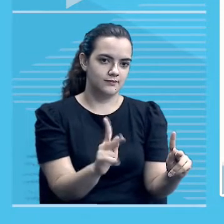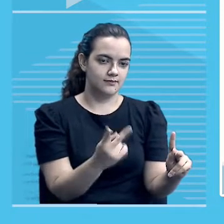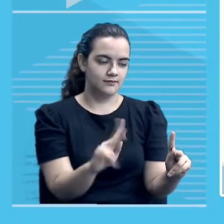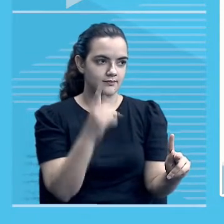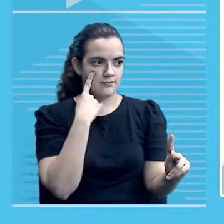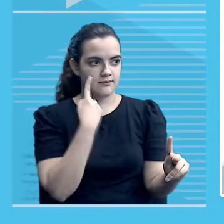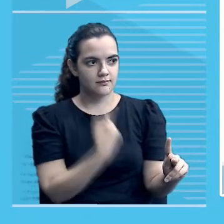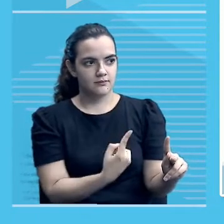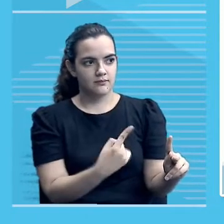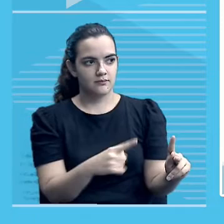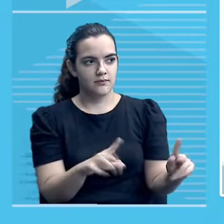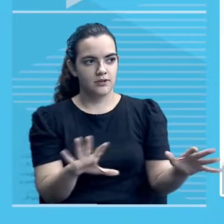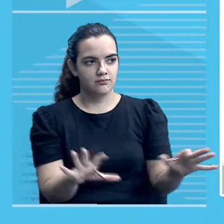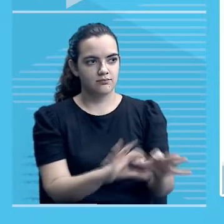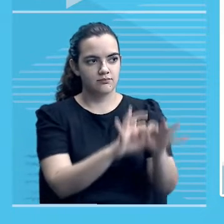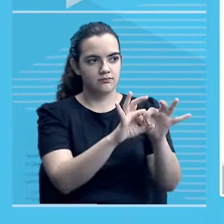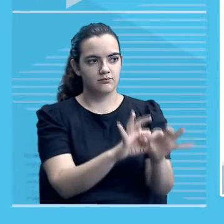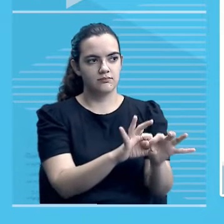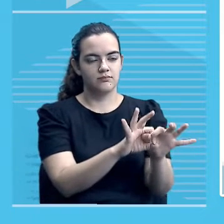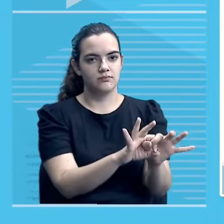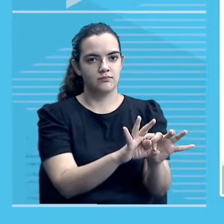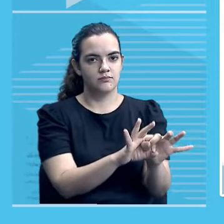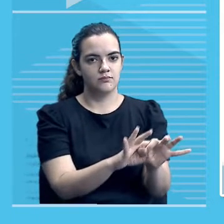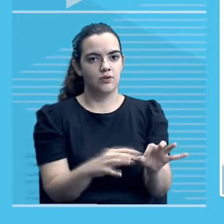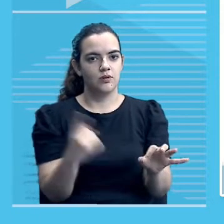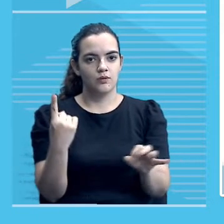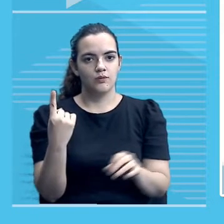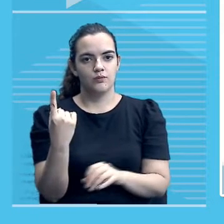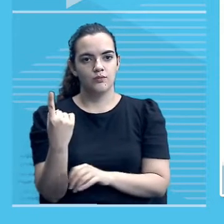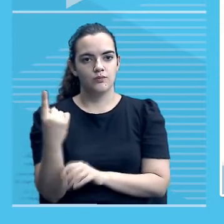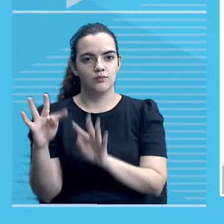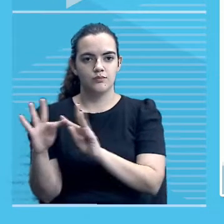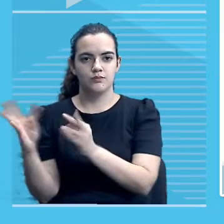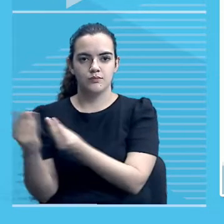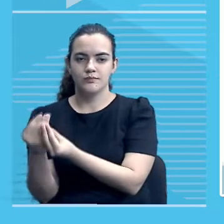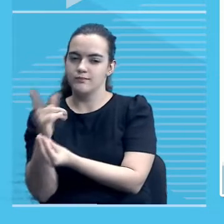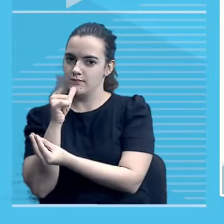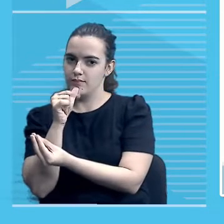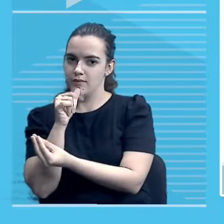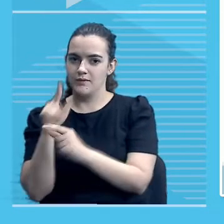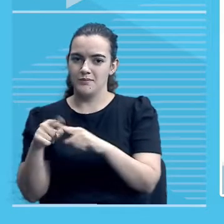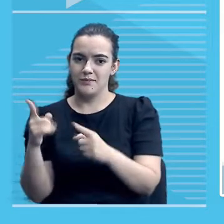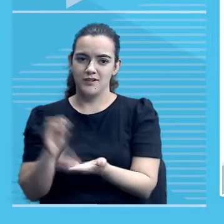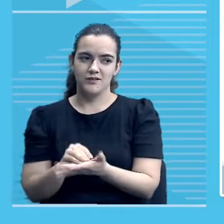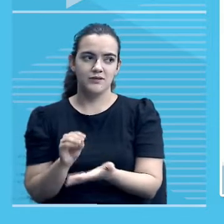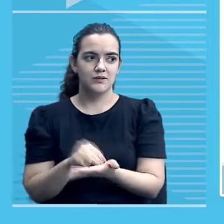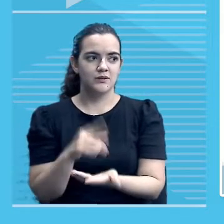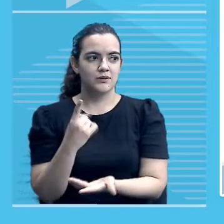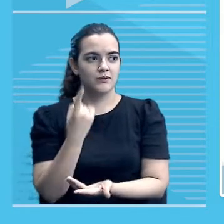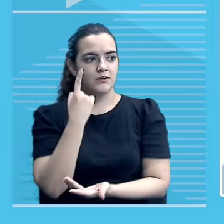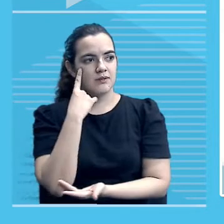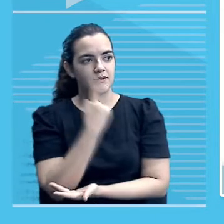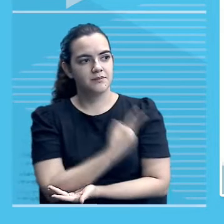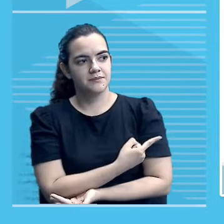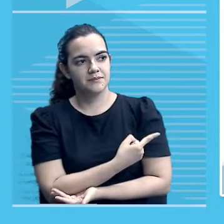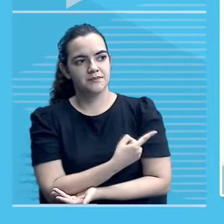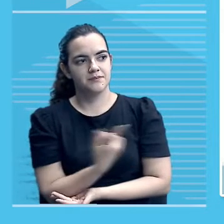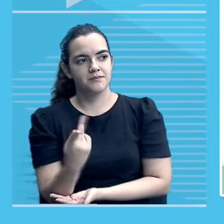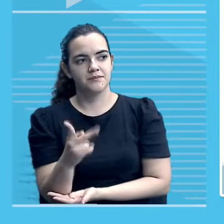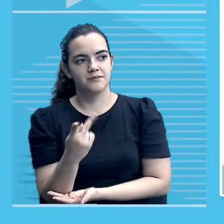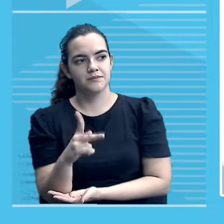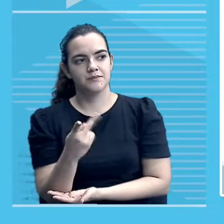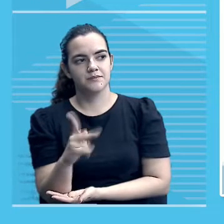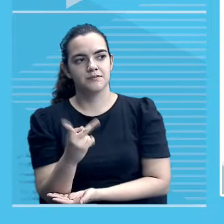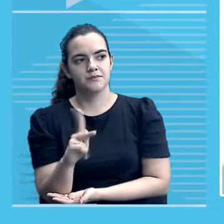junta com a hidroxila. E o outro hidrogênio apareceu aqui. Ó, tá? Então, não foi neutralizado os dois hidrogênios. Como o